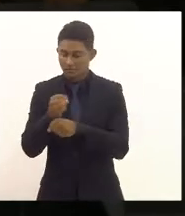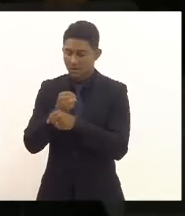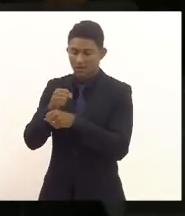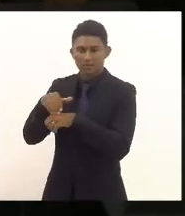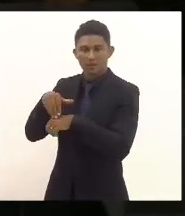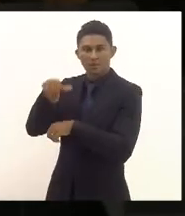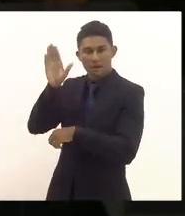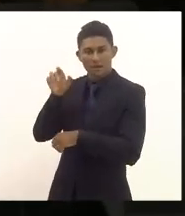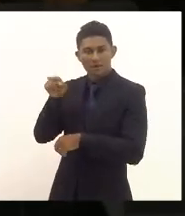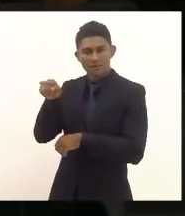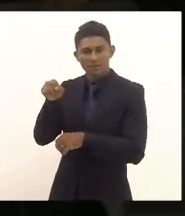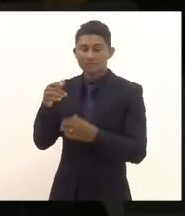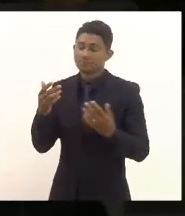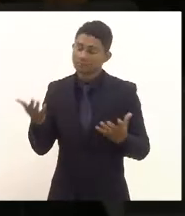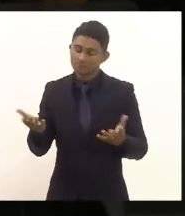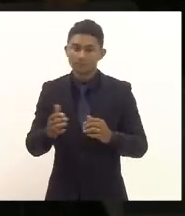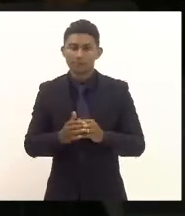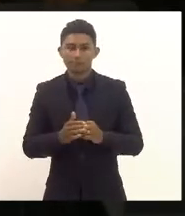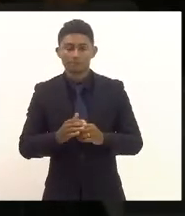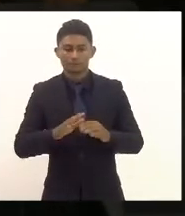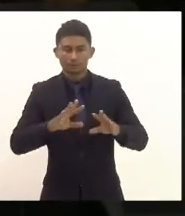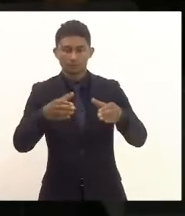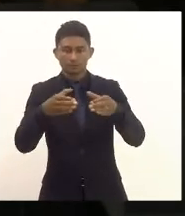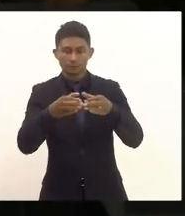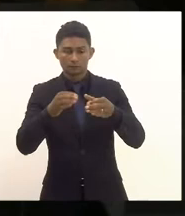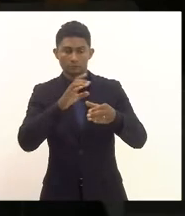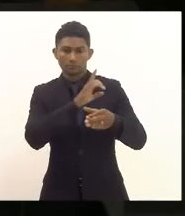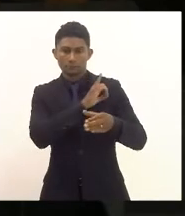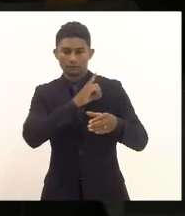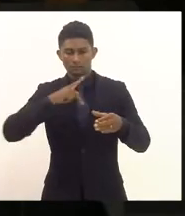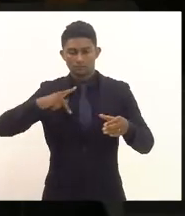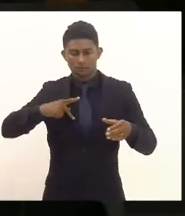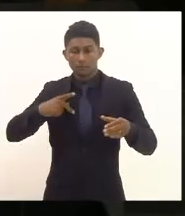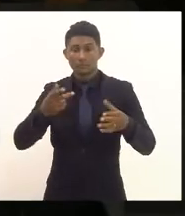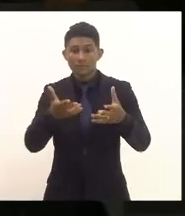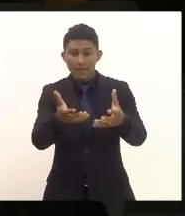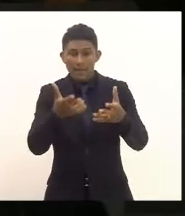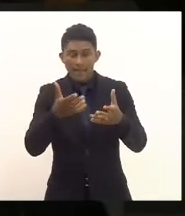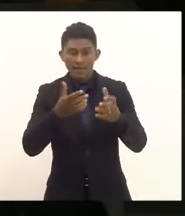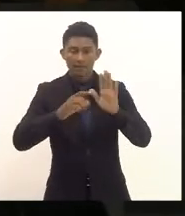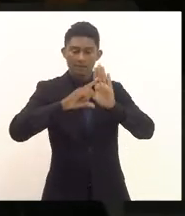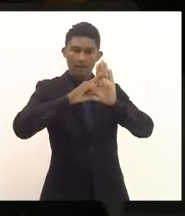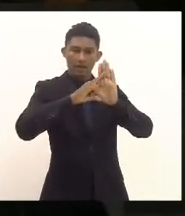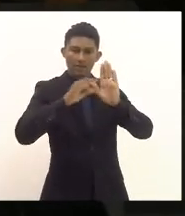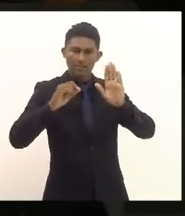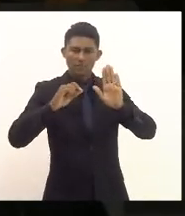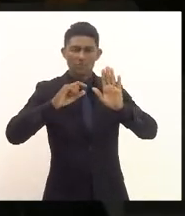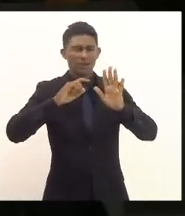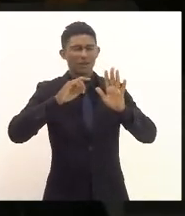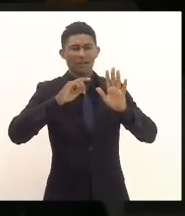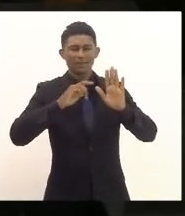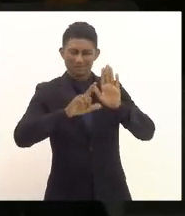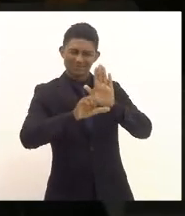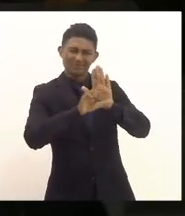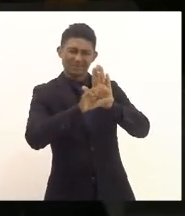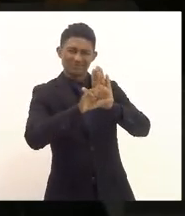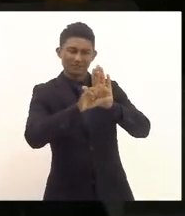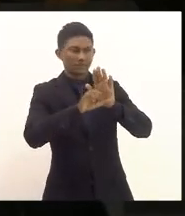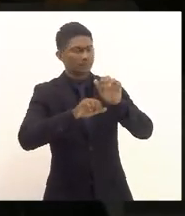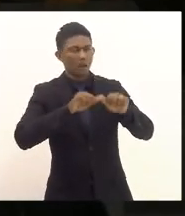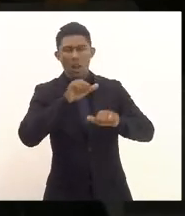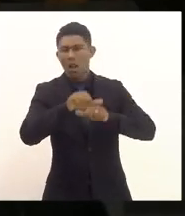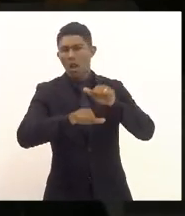o e pretende a defensoria alterar diversos artigos da lei complementar